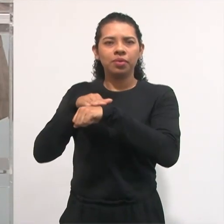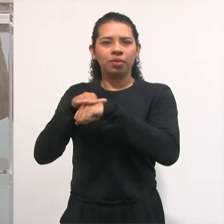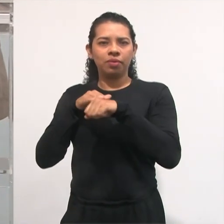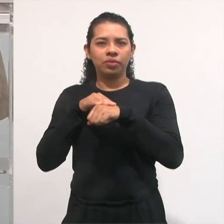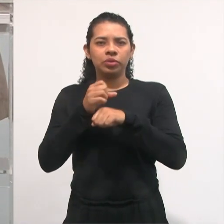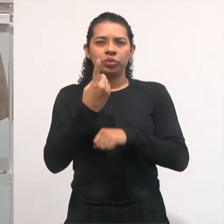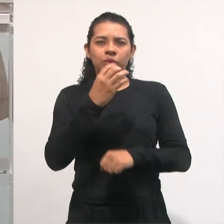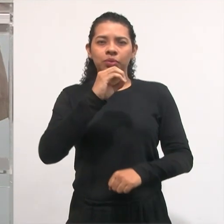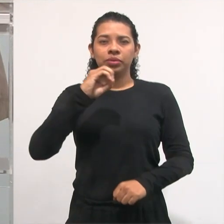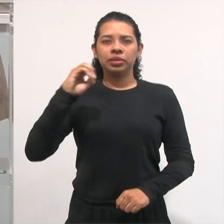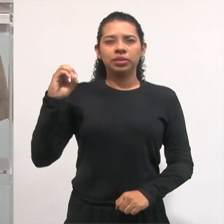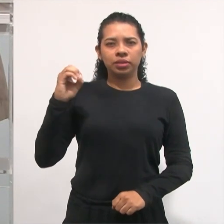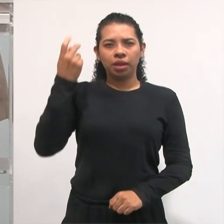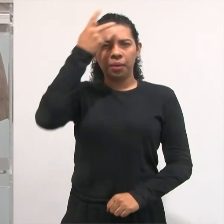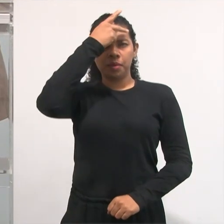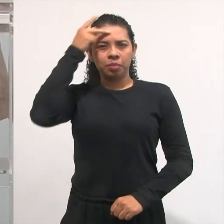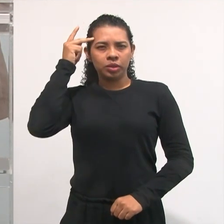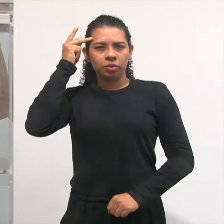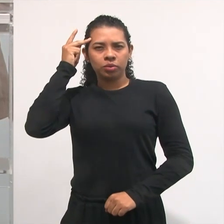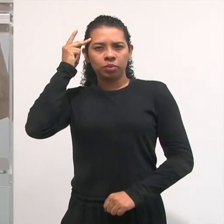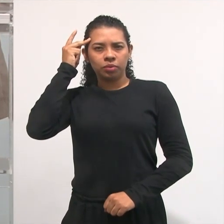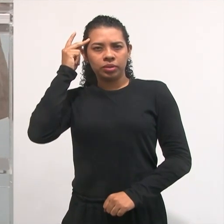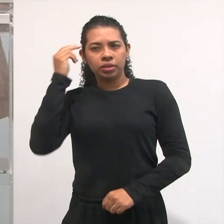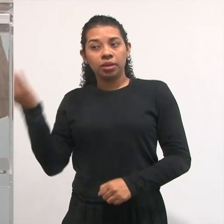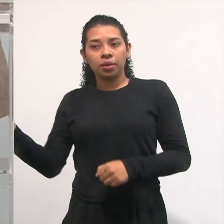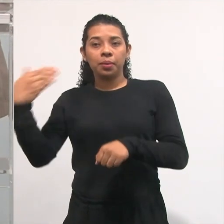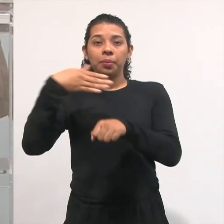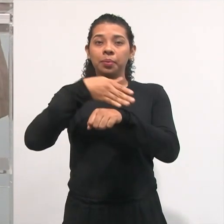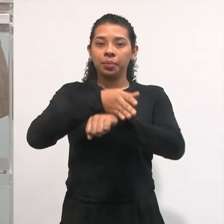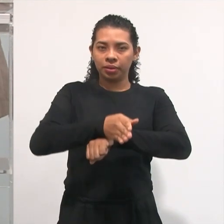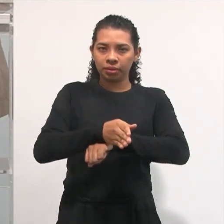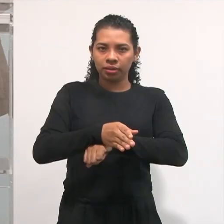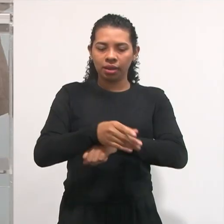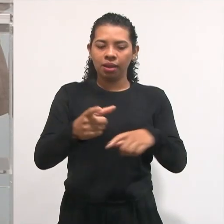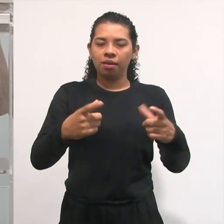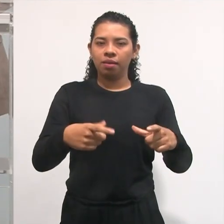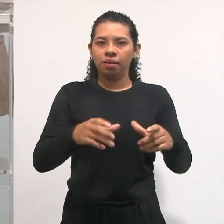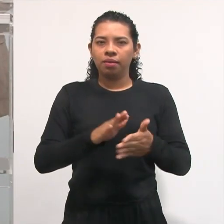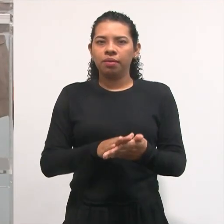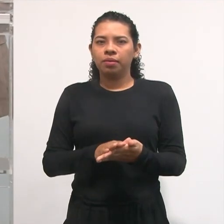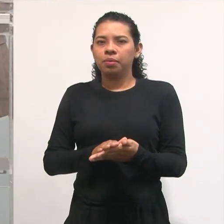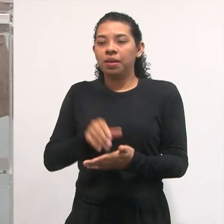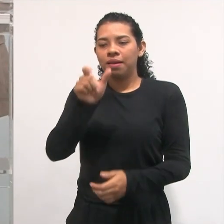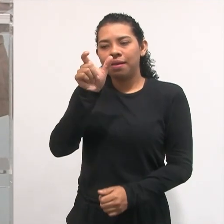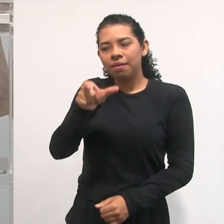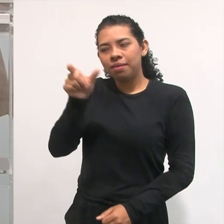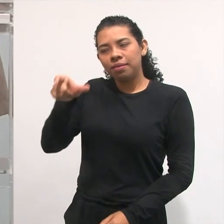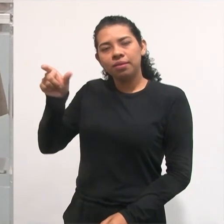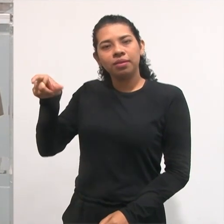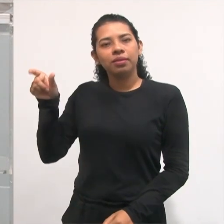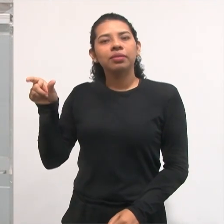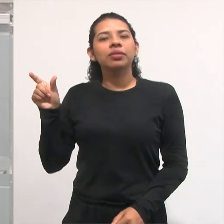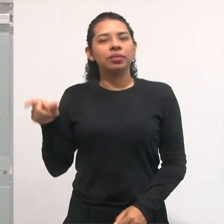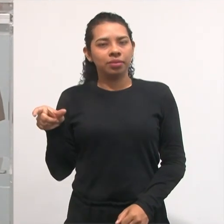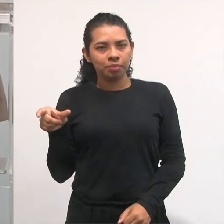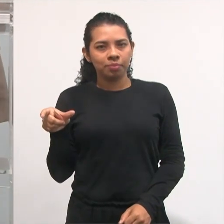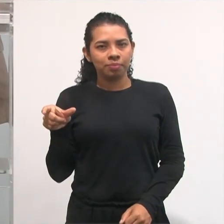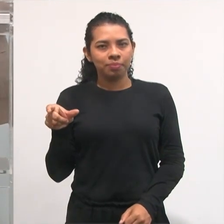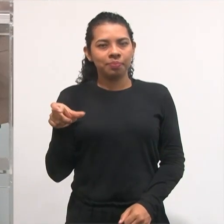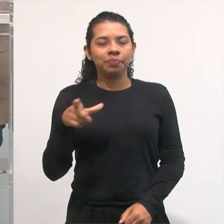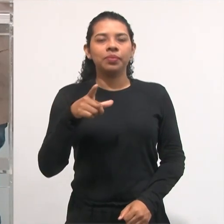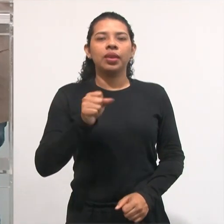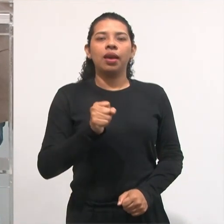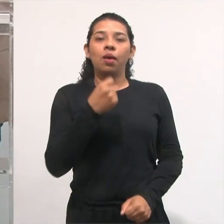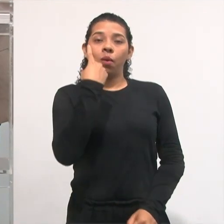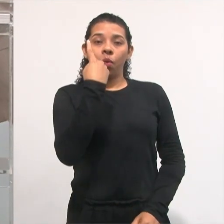100 pacientes, né, que frequentaram aquele posto ao longo de uma semana. Então, cada paciente desse é